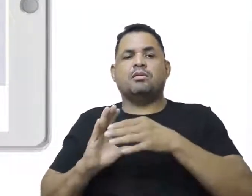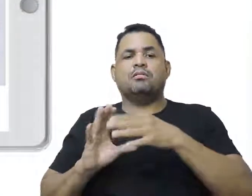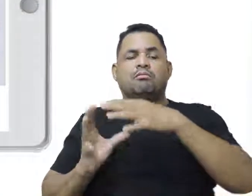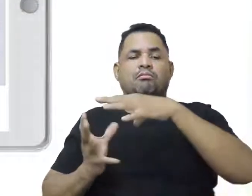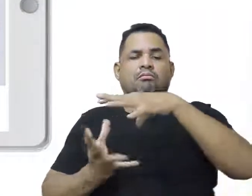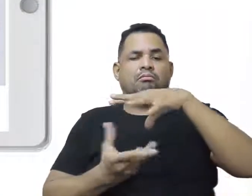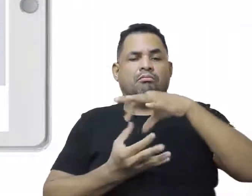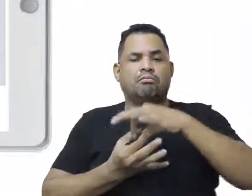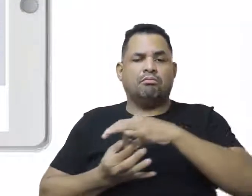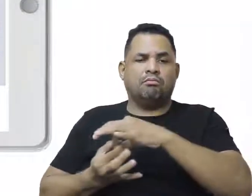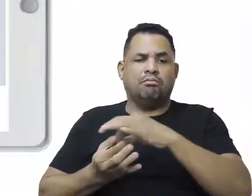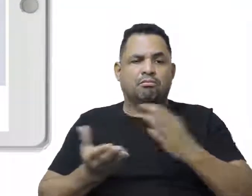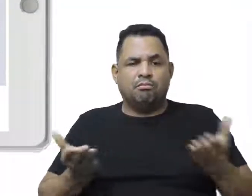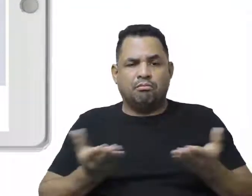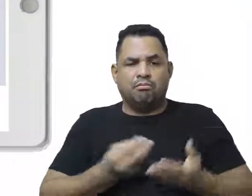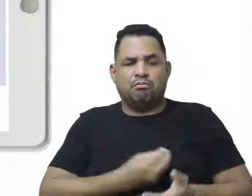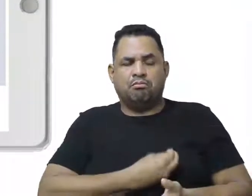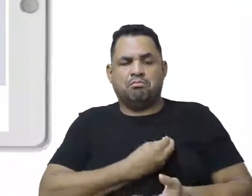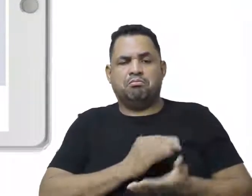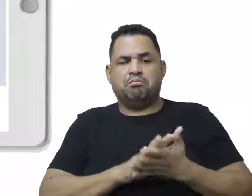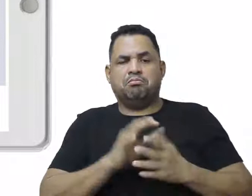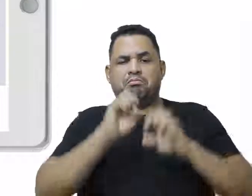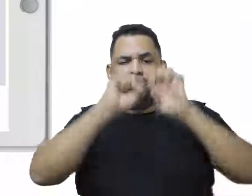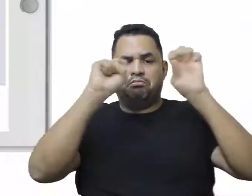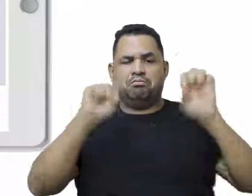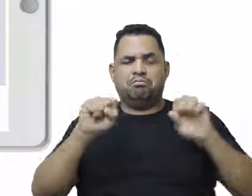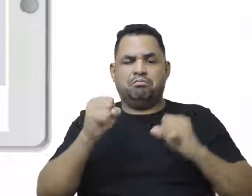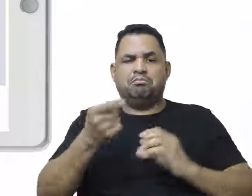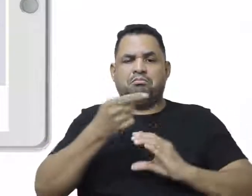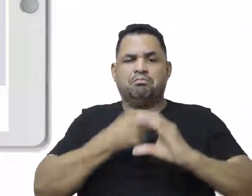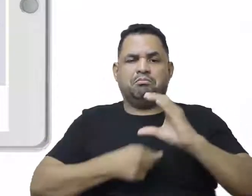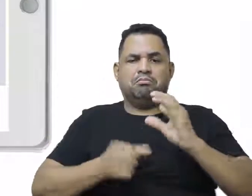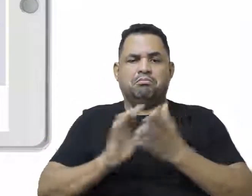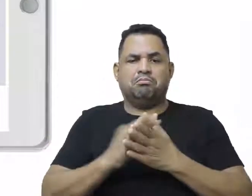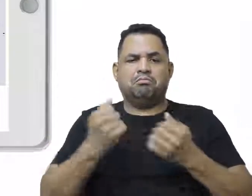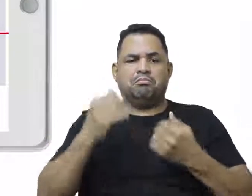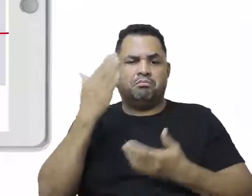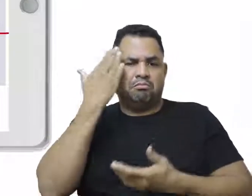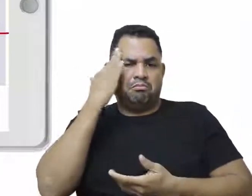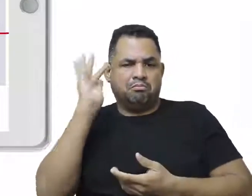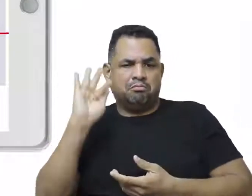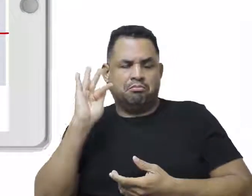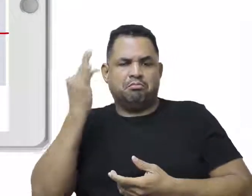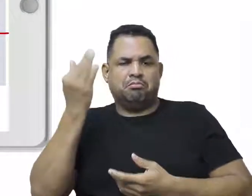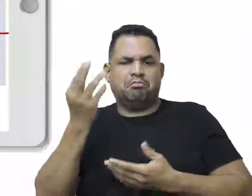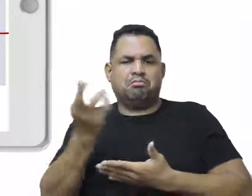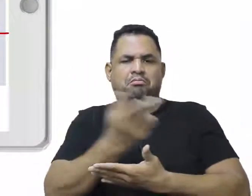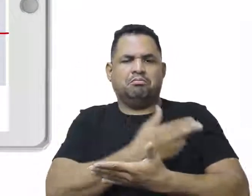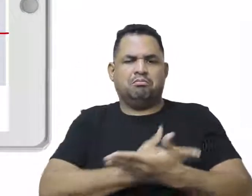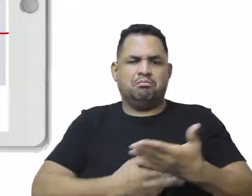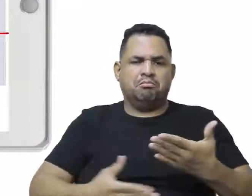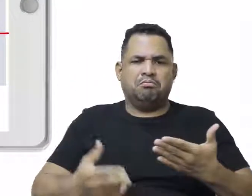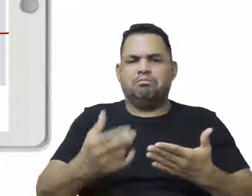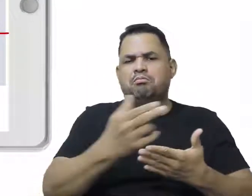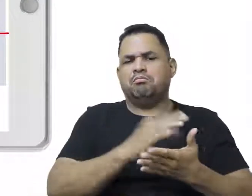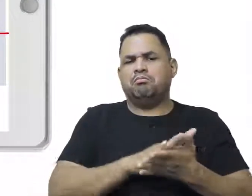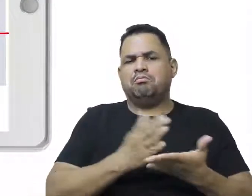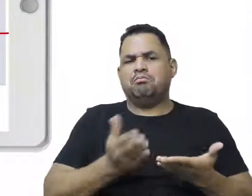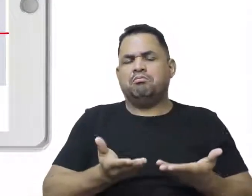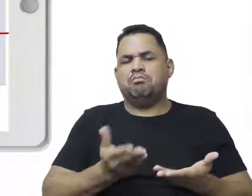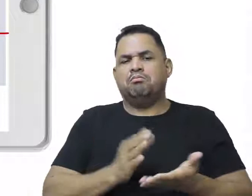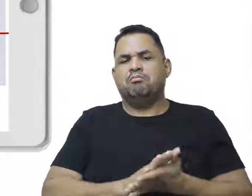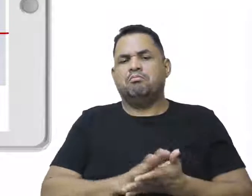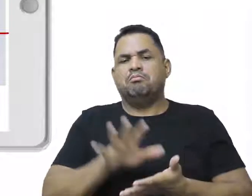um momento do sistema capitalista que pode ser entendido como um fenômeno de múltiplas dimensões